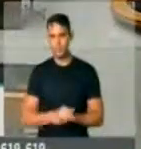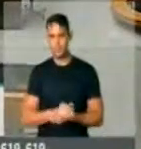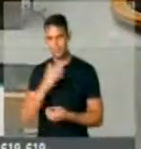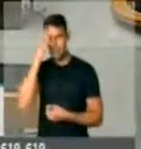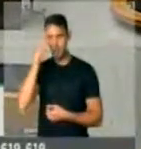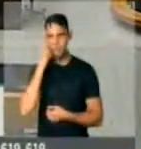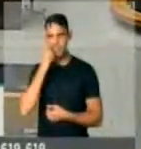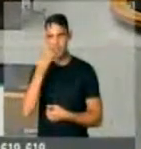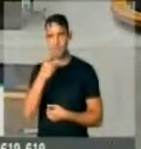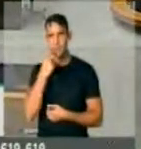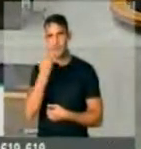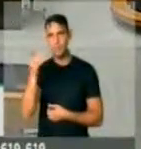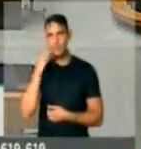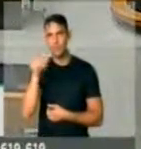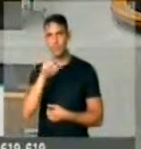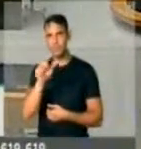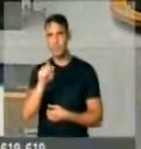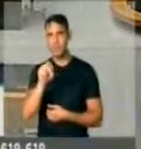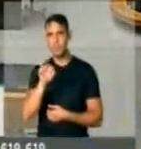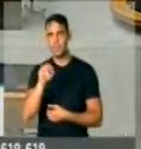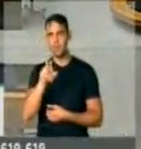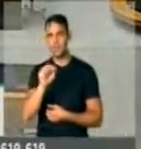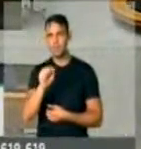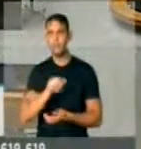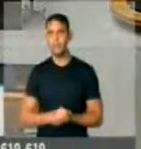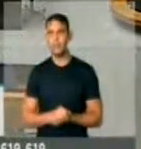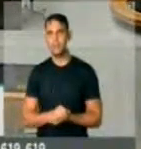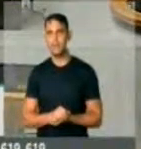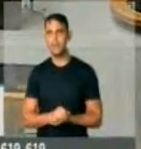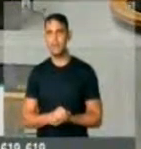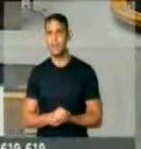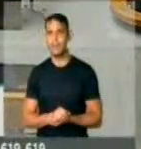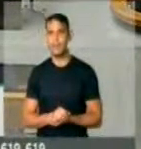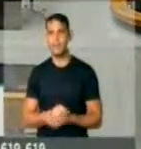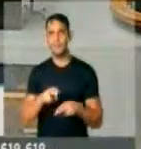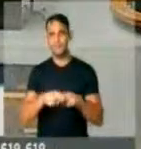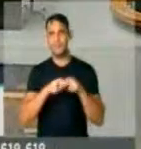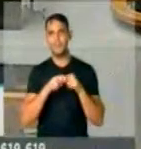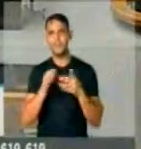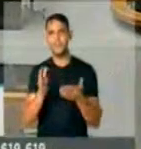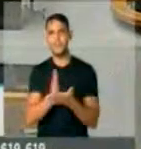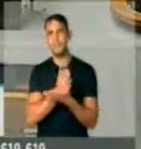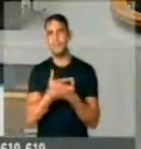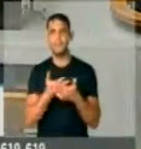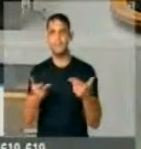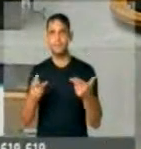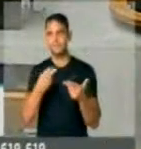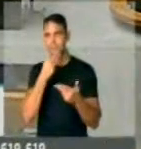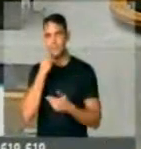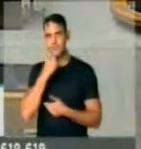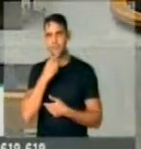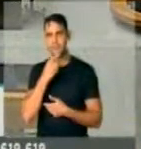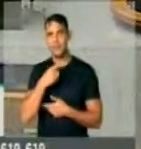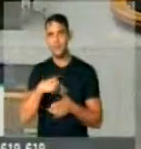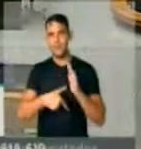Obrigado, nobre deputado. A palavra, deputado Gonzaga Patriota. Senhor presidente, senhoras e senhores deputados, antes